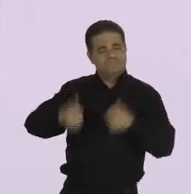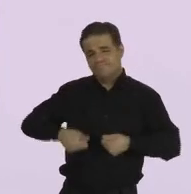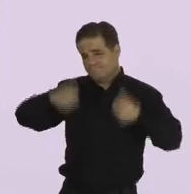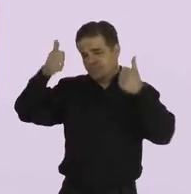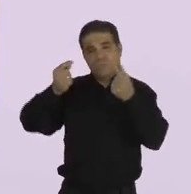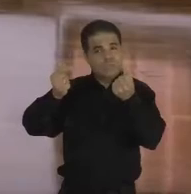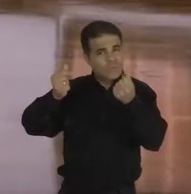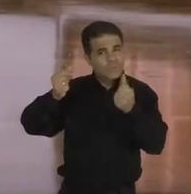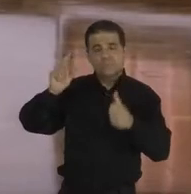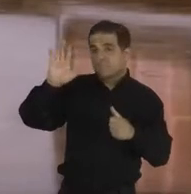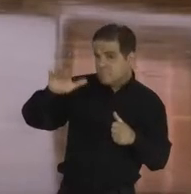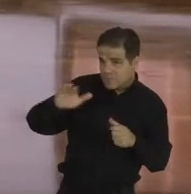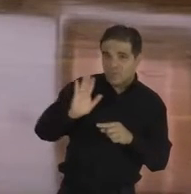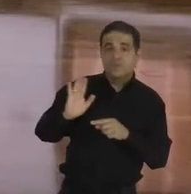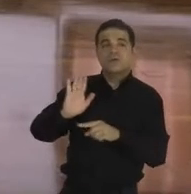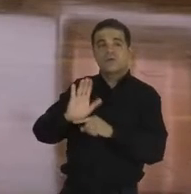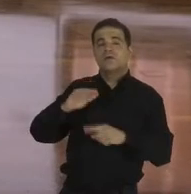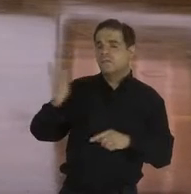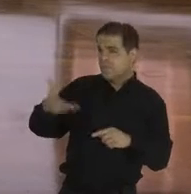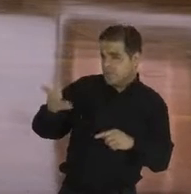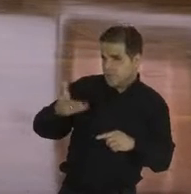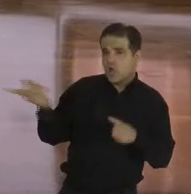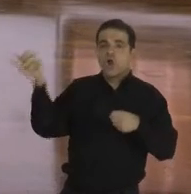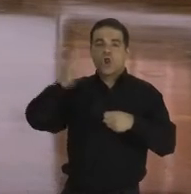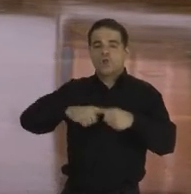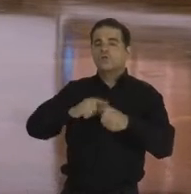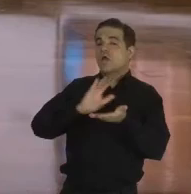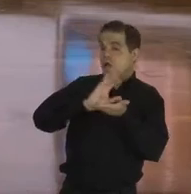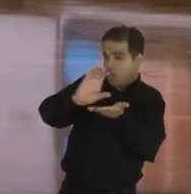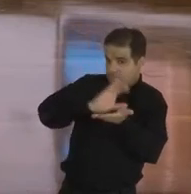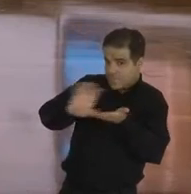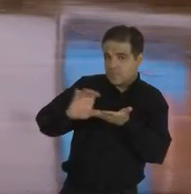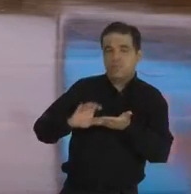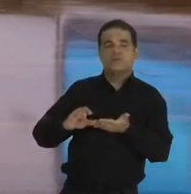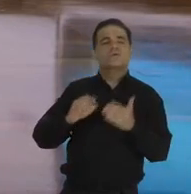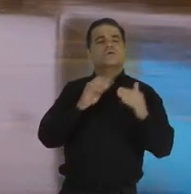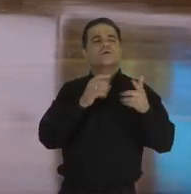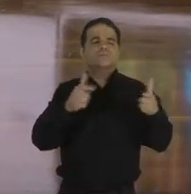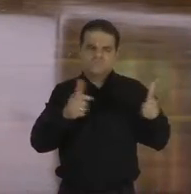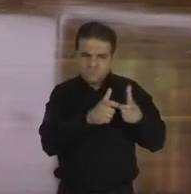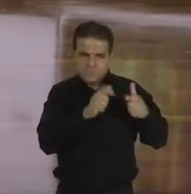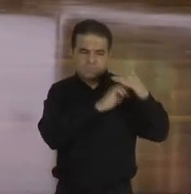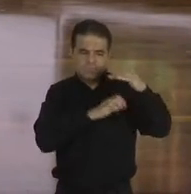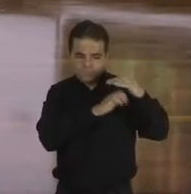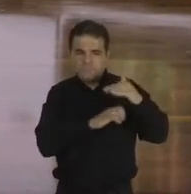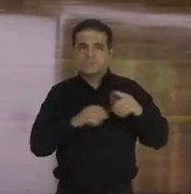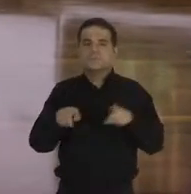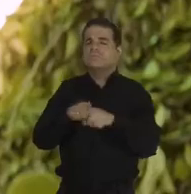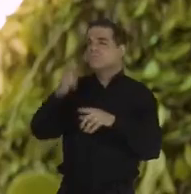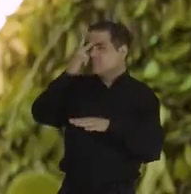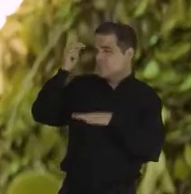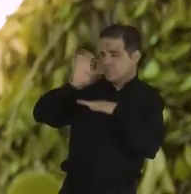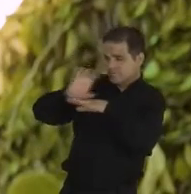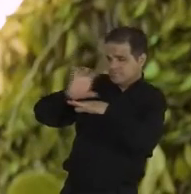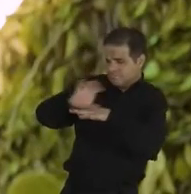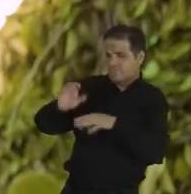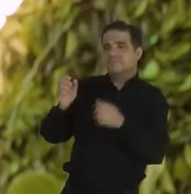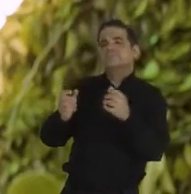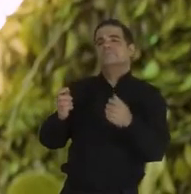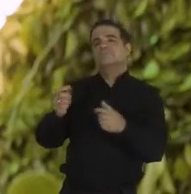custo-benefício para acelerar o retorno de investimento dos pequenos aos grandes protistas